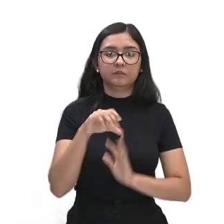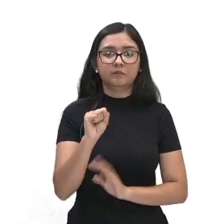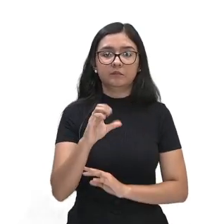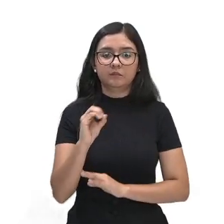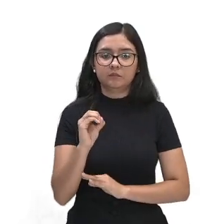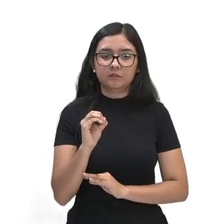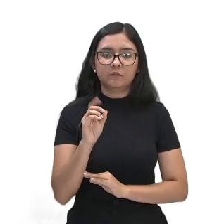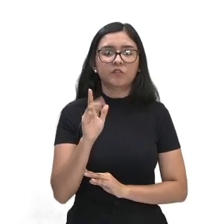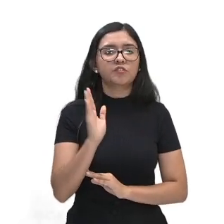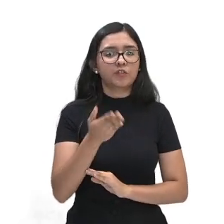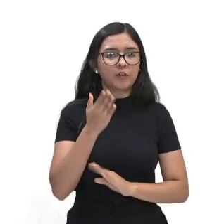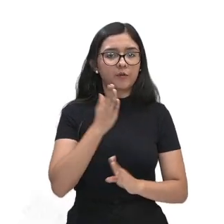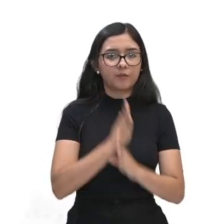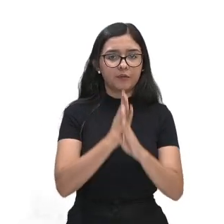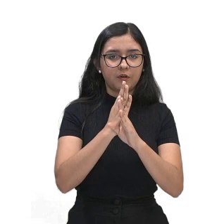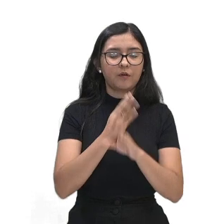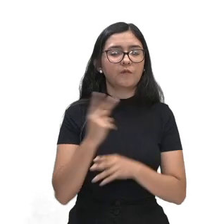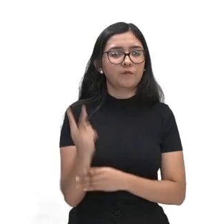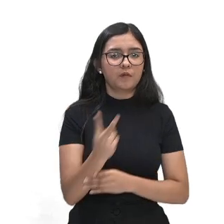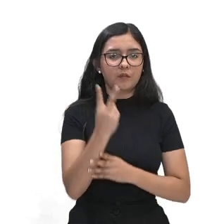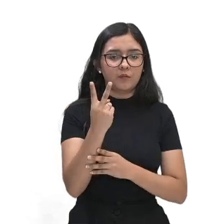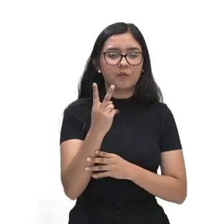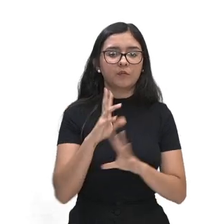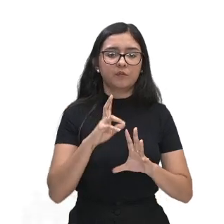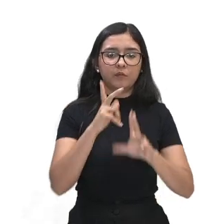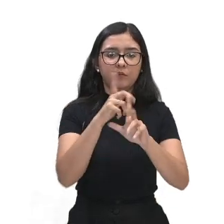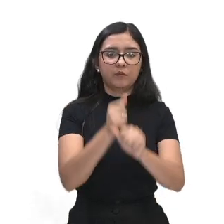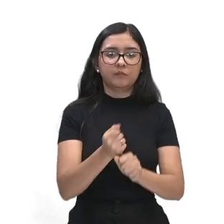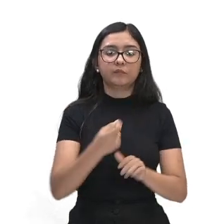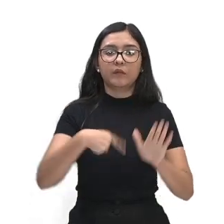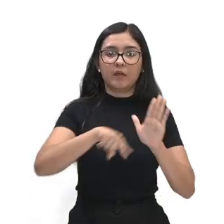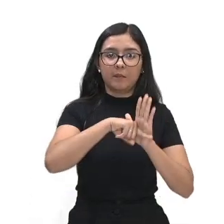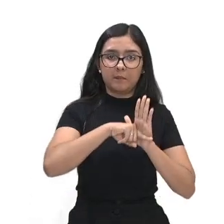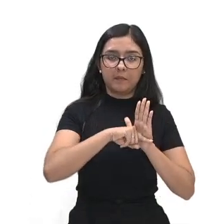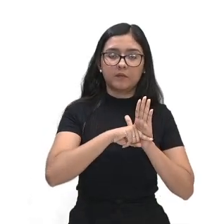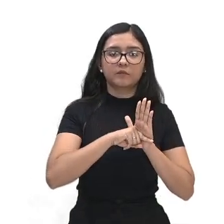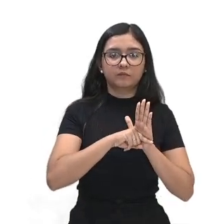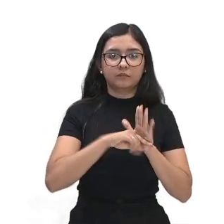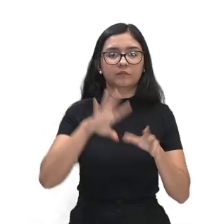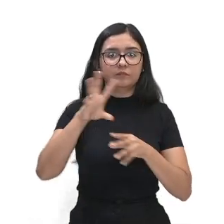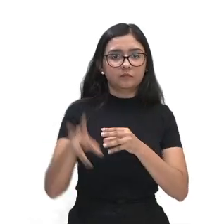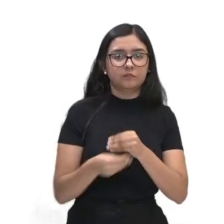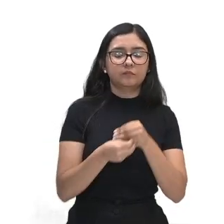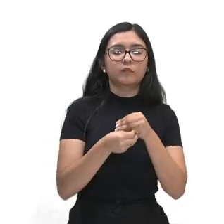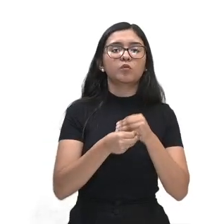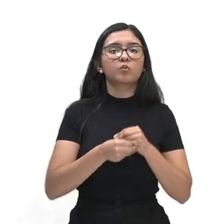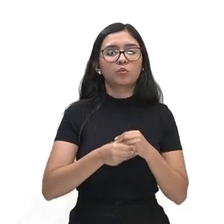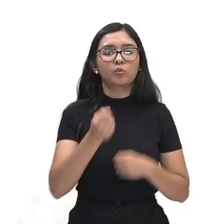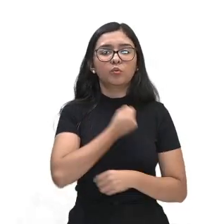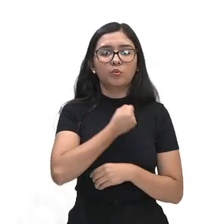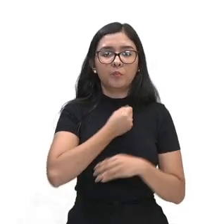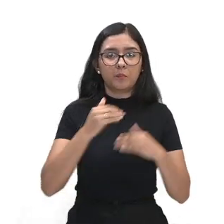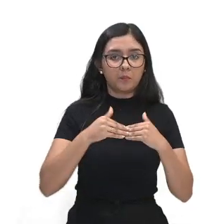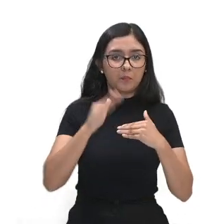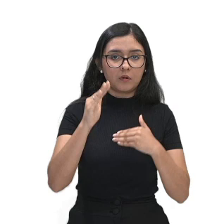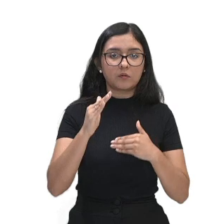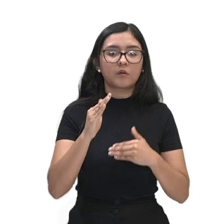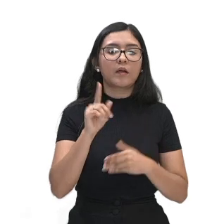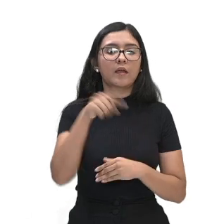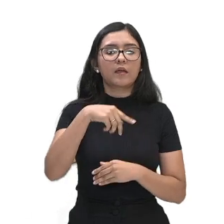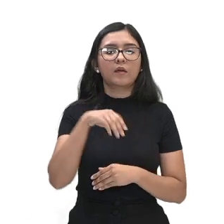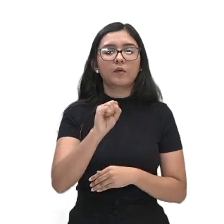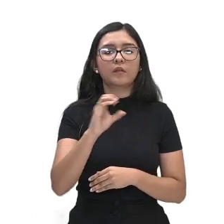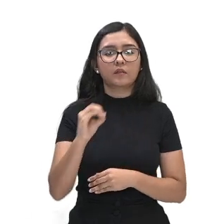de carga total que é igual a menos, porque vai ganhar o sinal do número maior, e o número maior é o